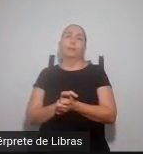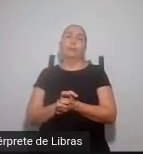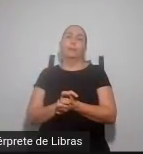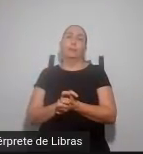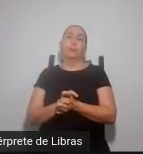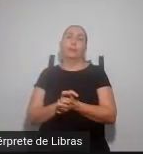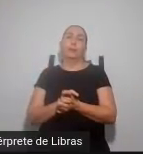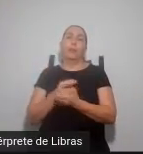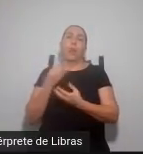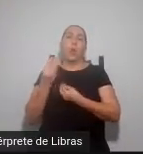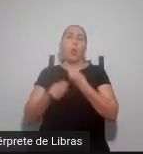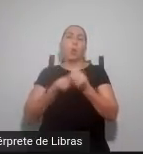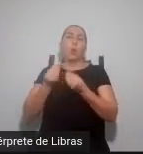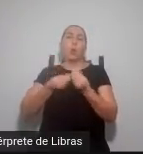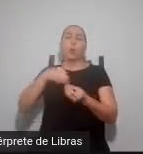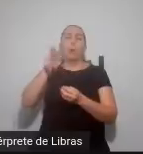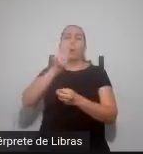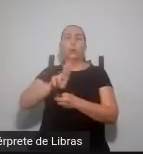do calendário.